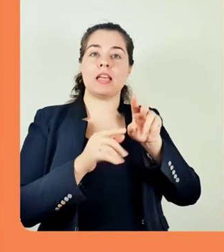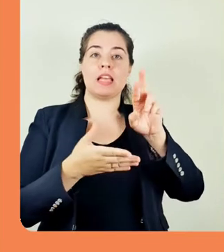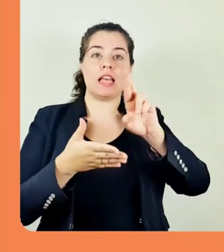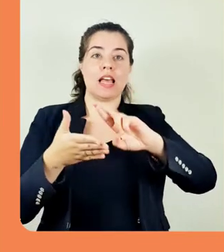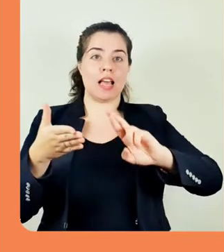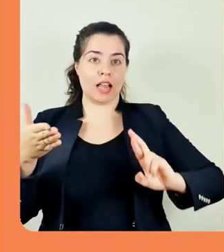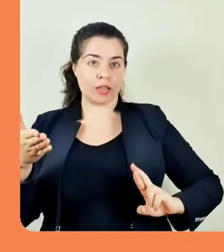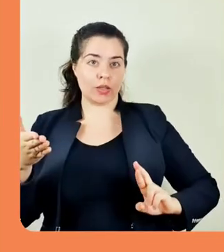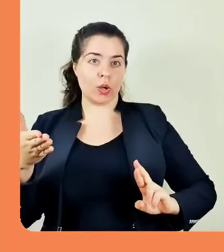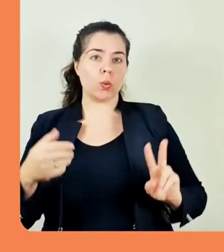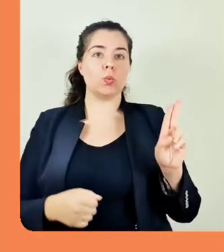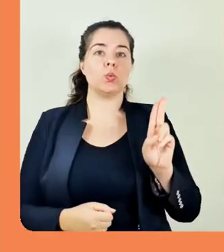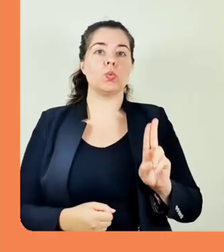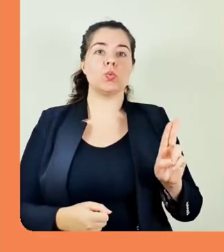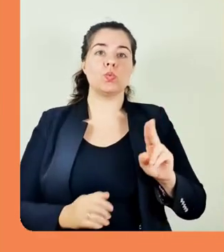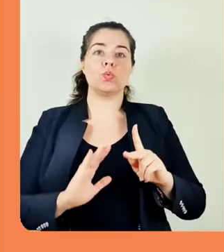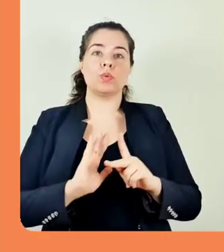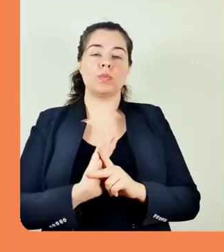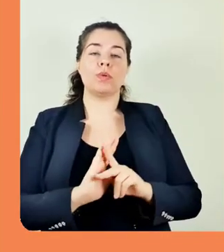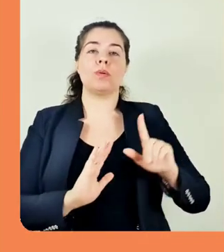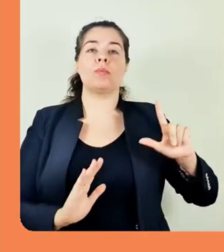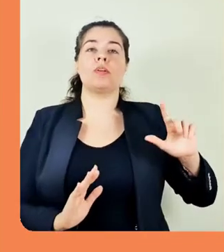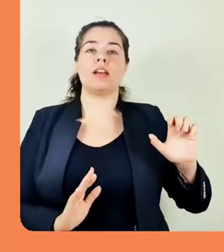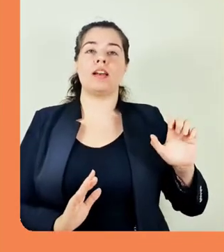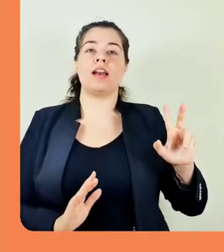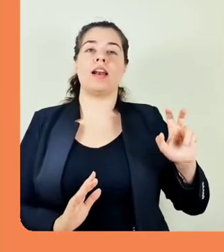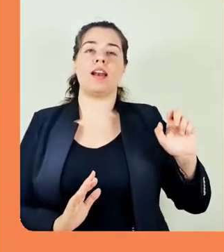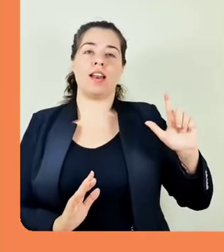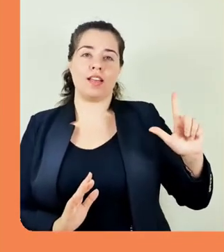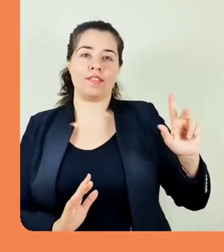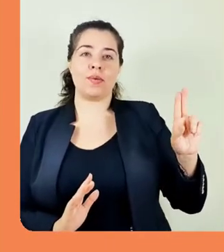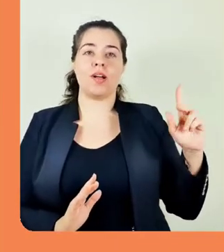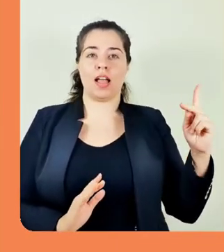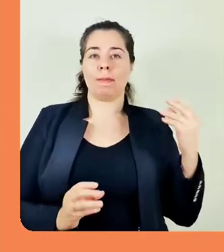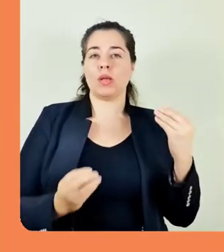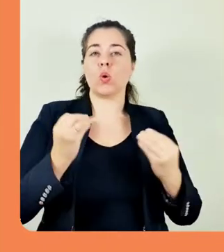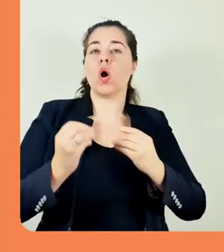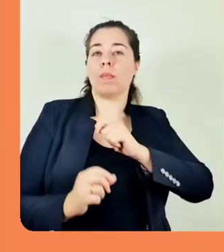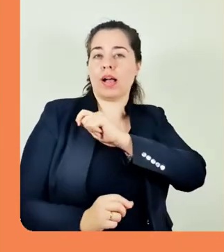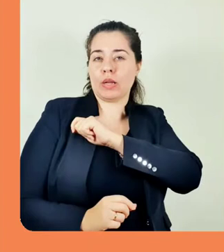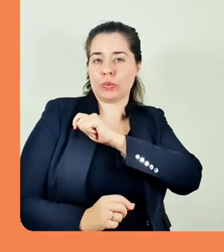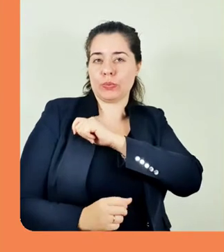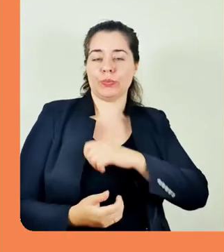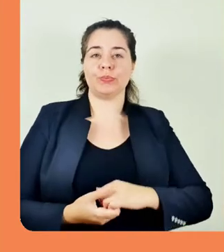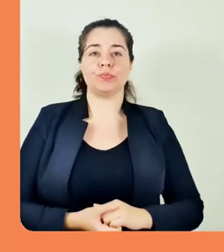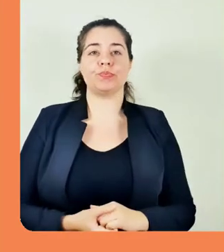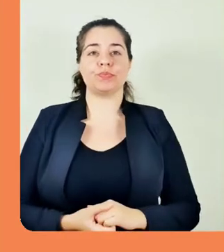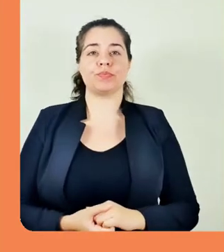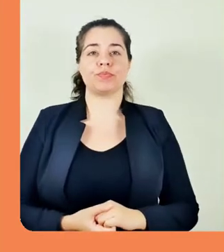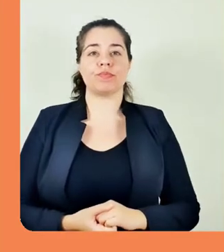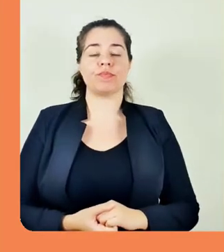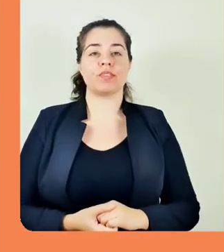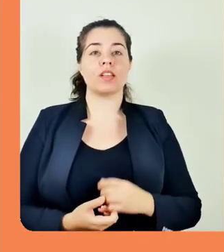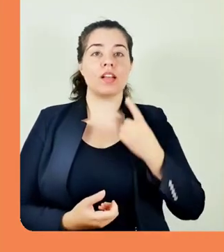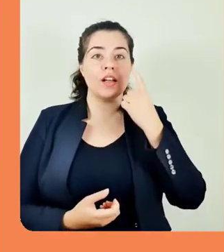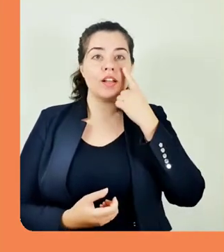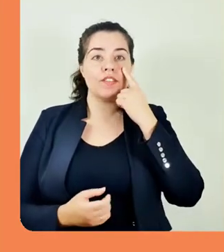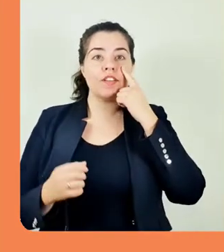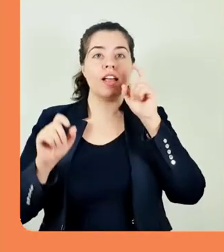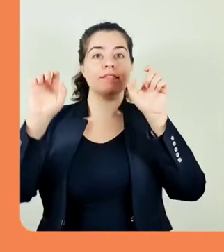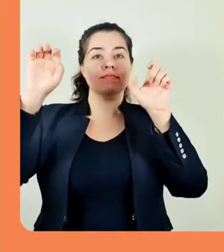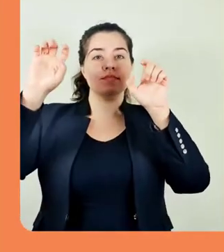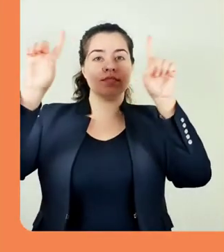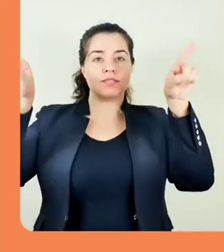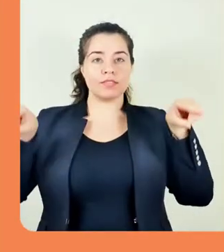nesse vídeo vou mostrar para vocês como a gente ver o ranking um relatório de